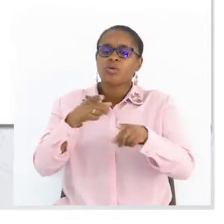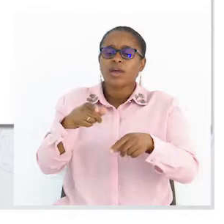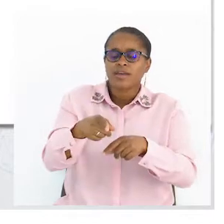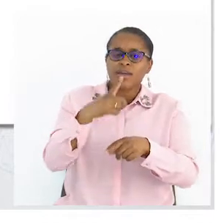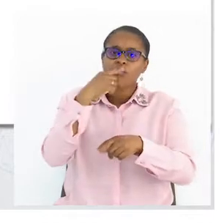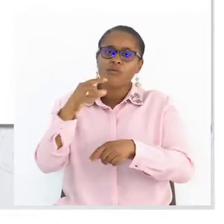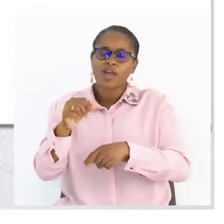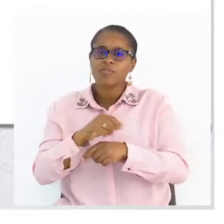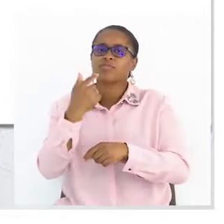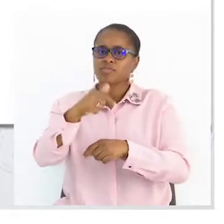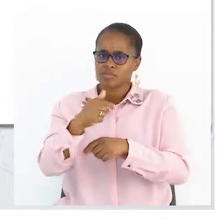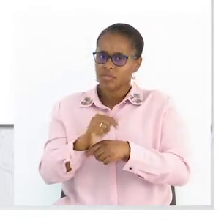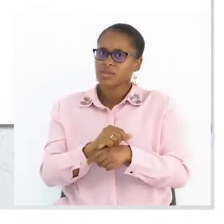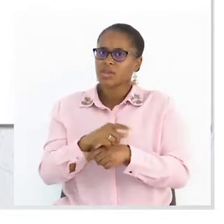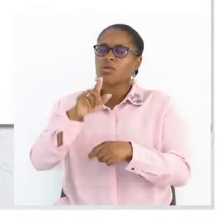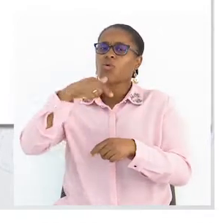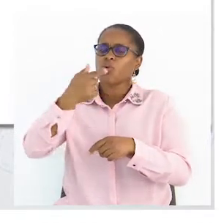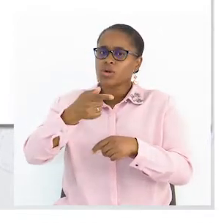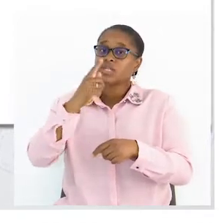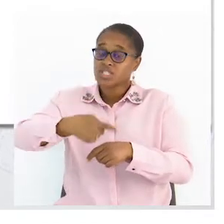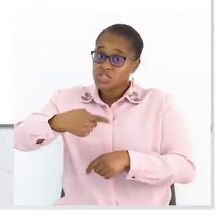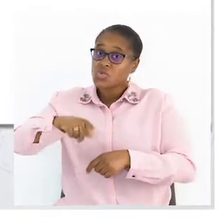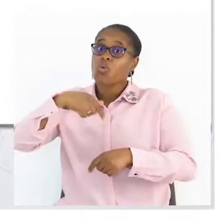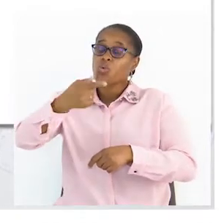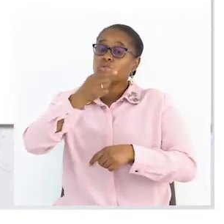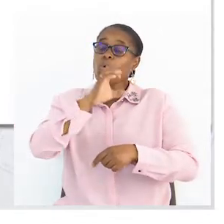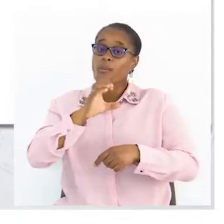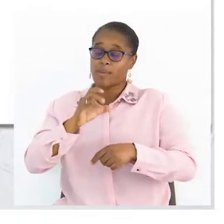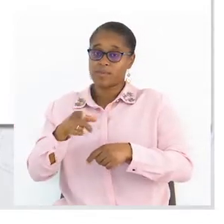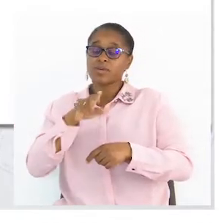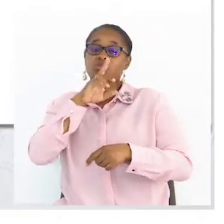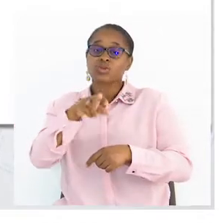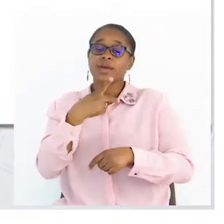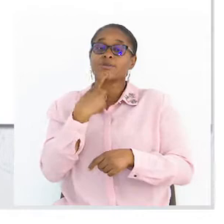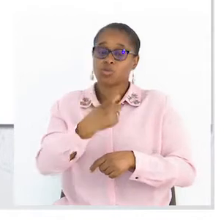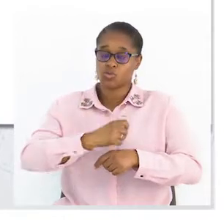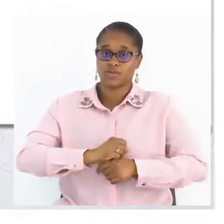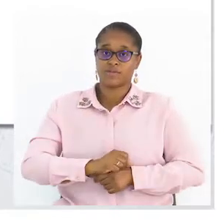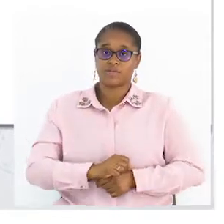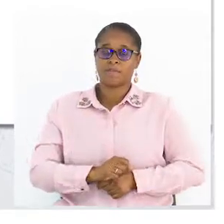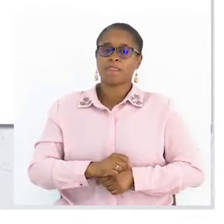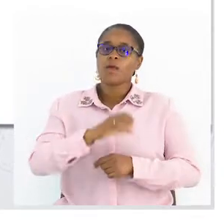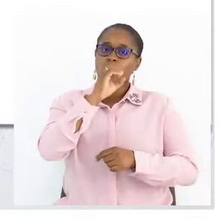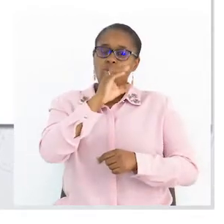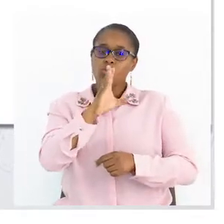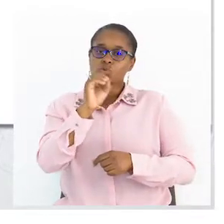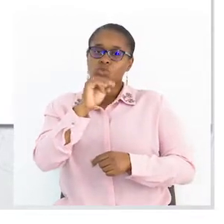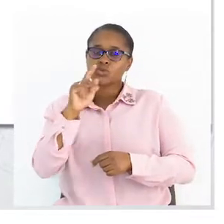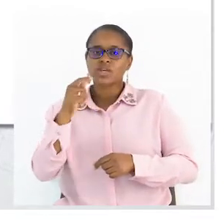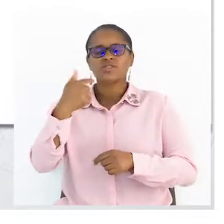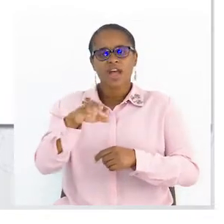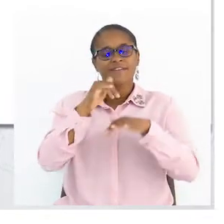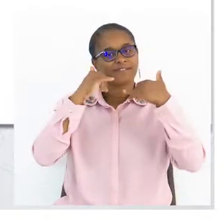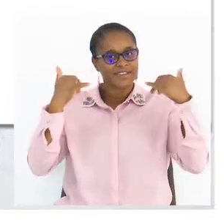o verbo exige outros complementos para responder às perguntas. O José está feliz.